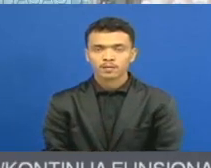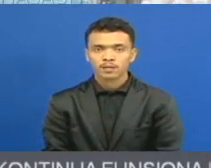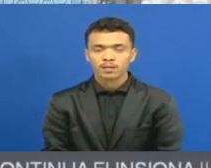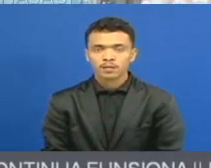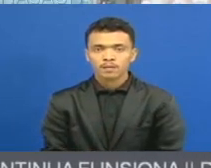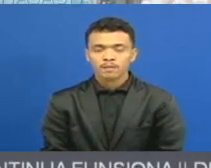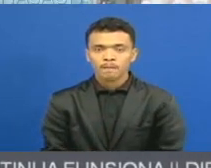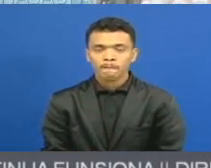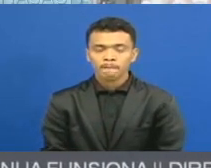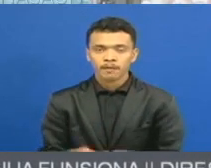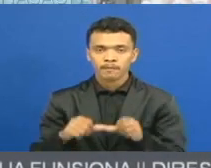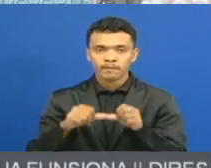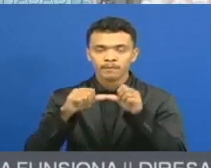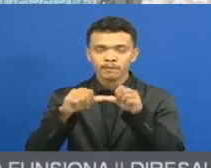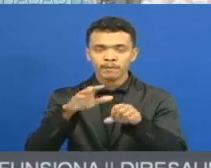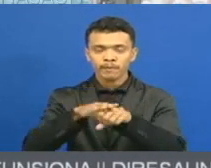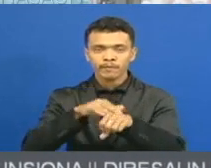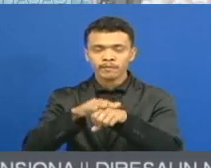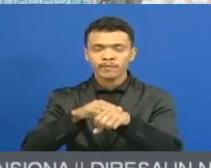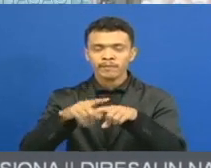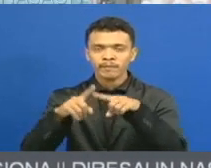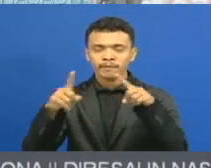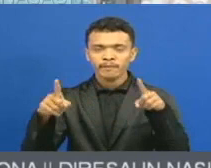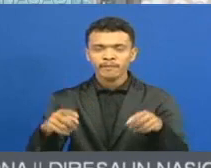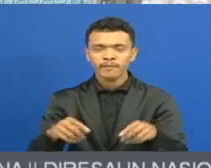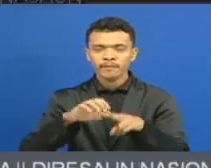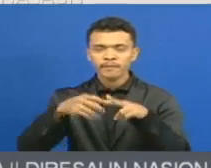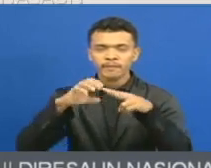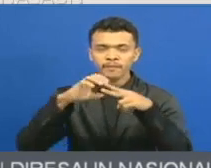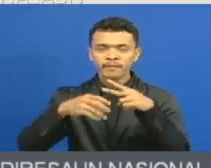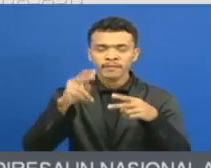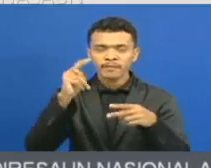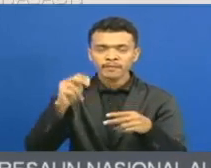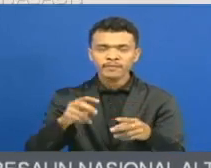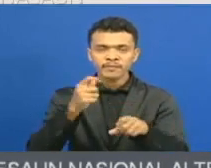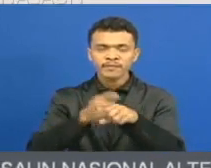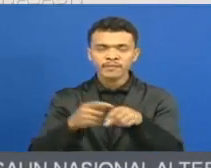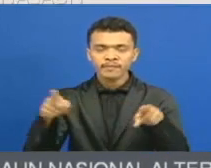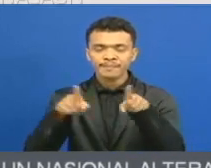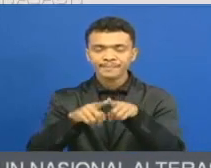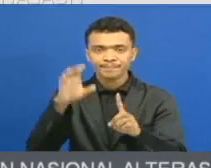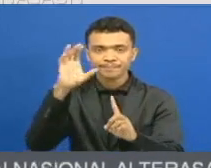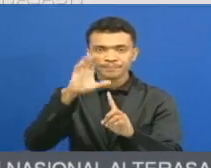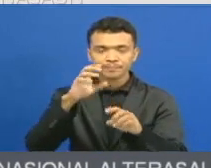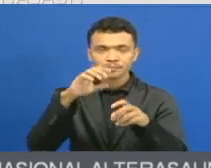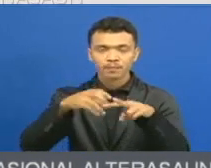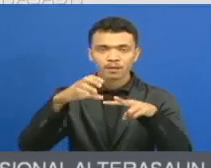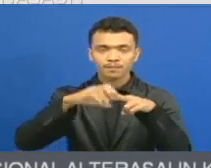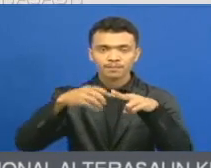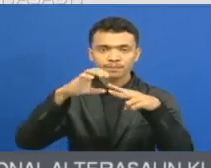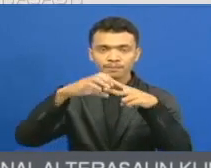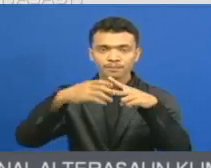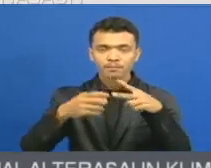stagna maske launen nek mai beida nema kapasidade cooperativa ne. Iha tempo hanesan, gestor cooperativa fini